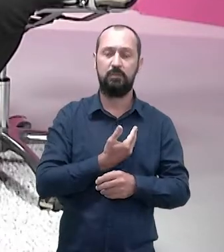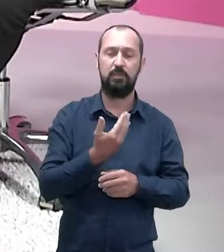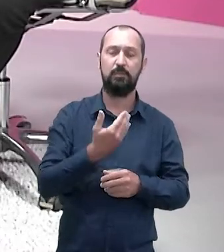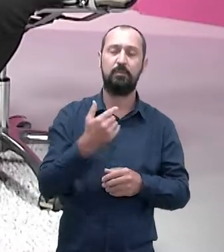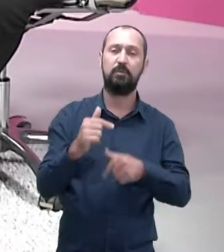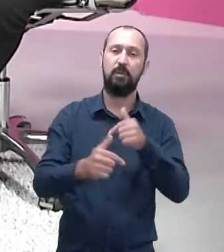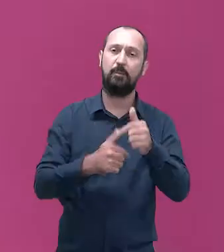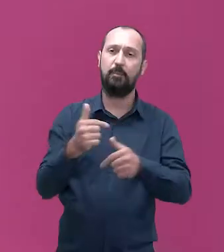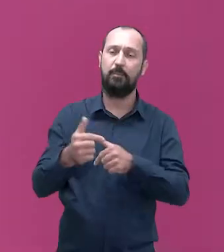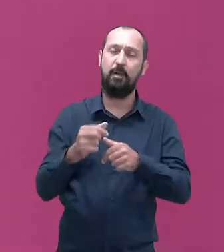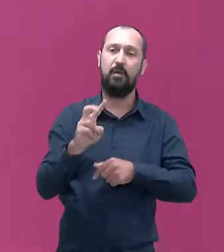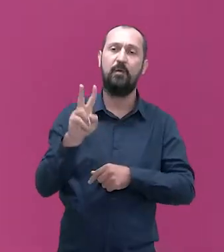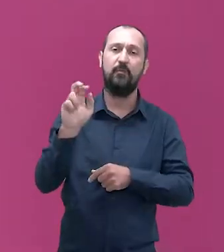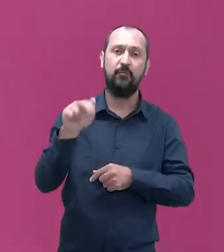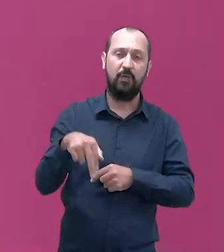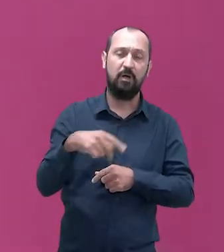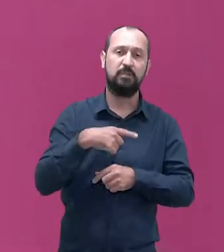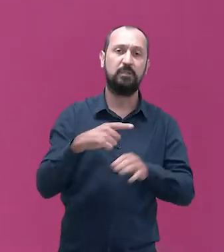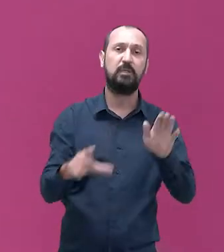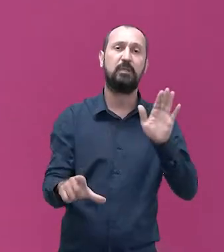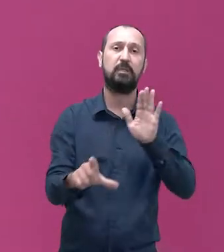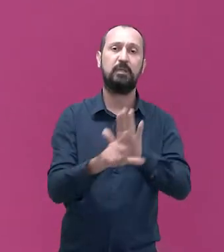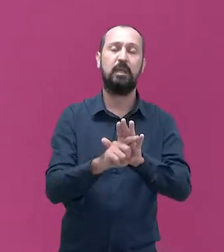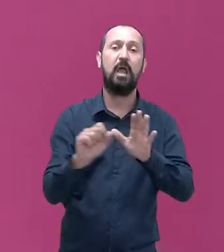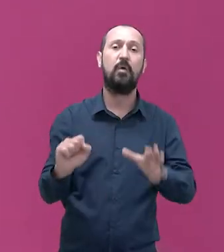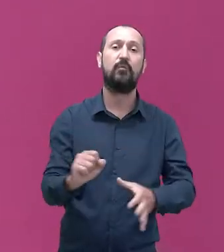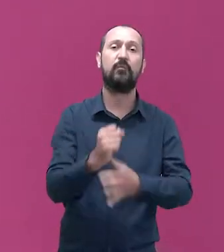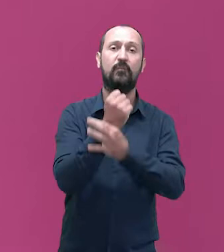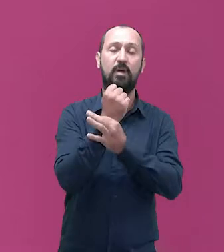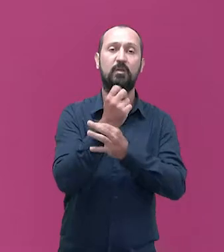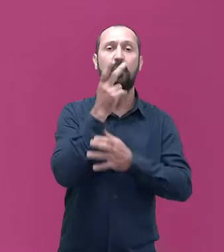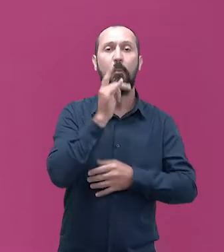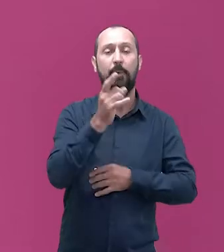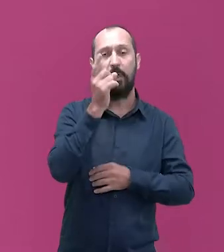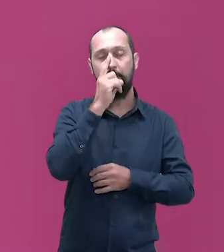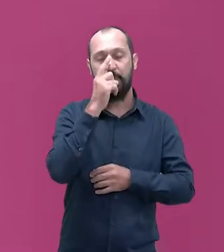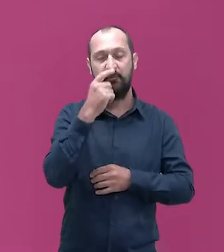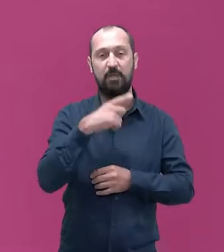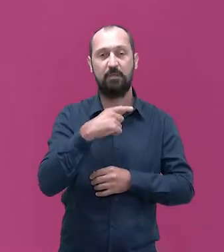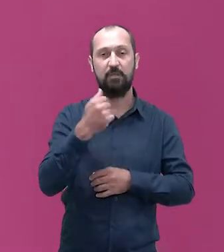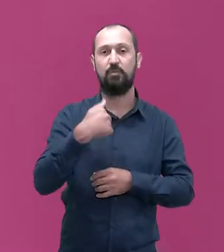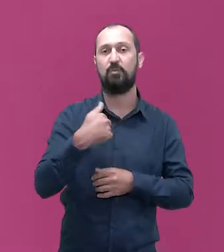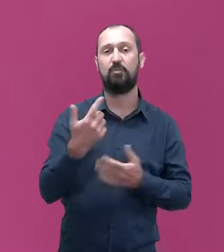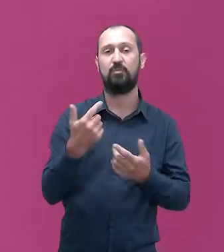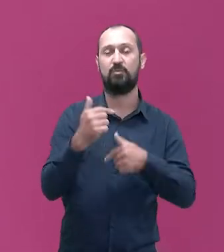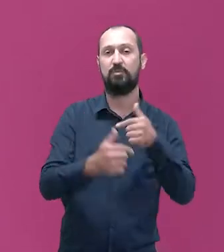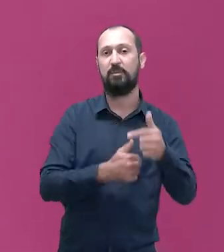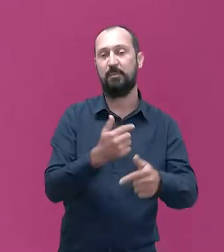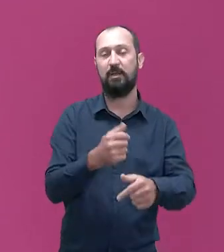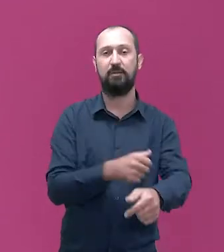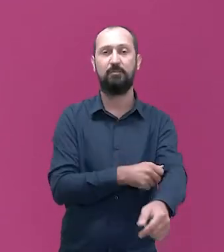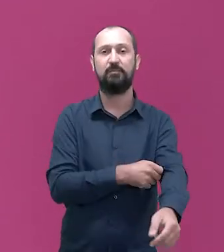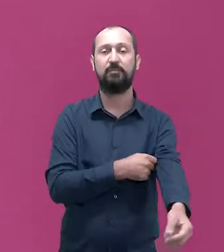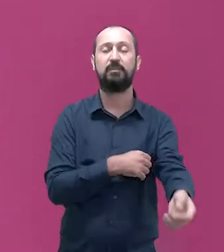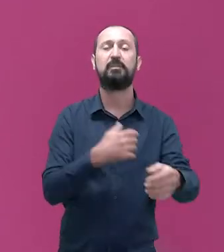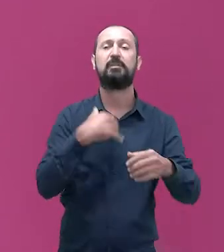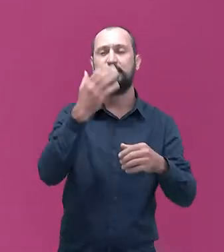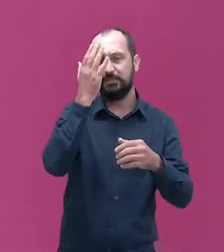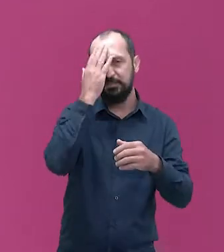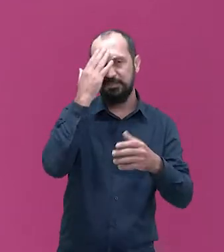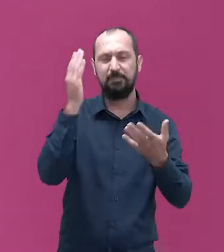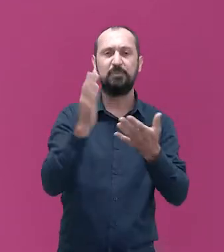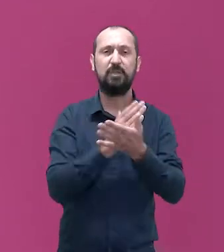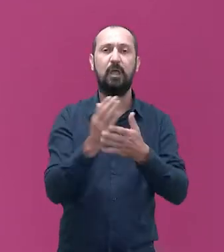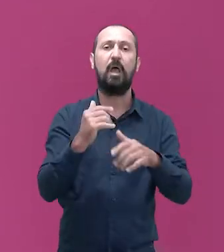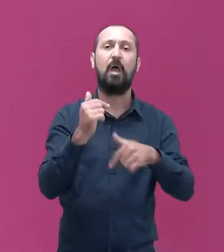colegas do transporte escolar, o mais importante de ser legalizado é a confiança que o pai vai ter no nosso trabalho. São carros